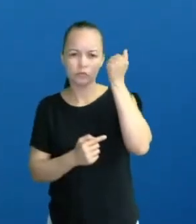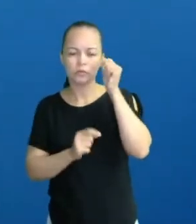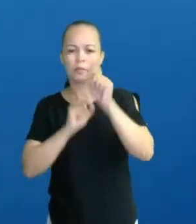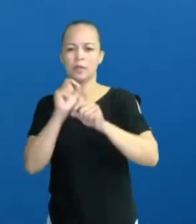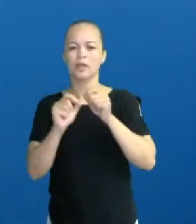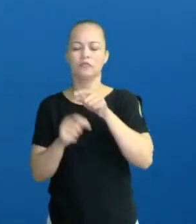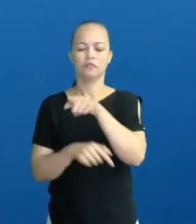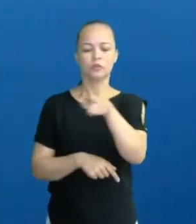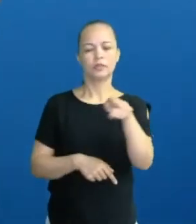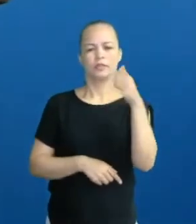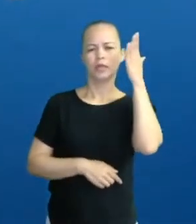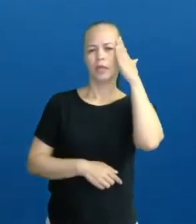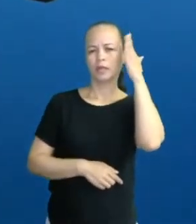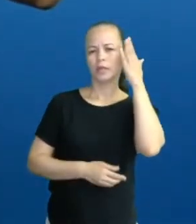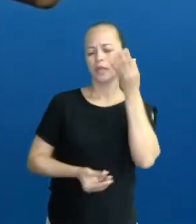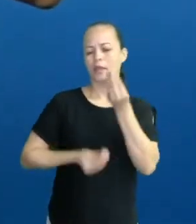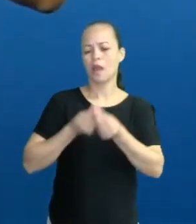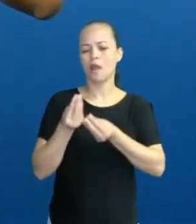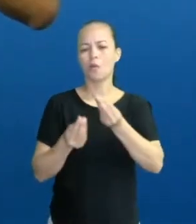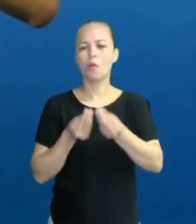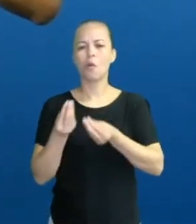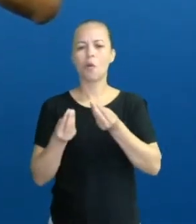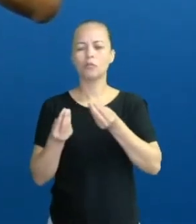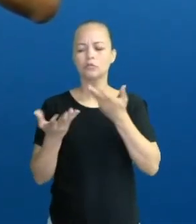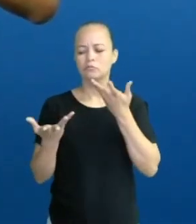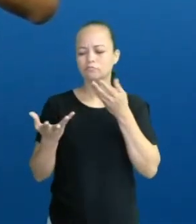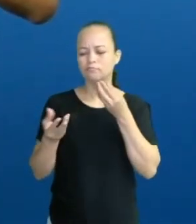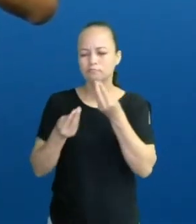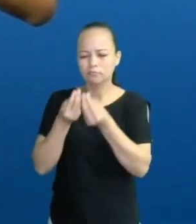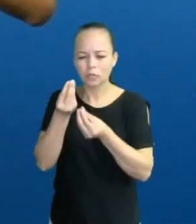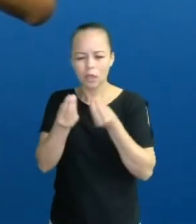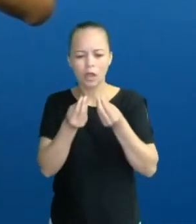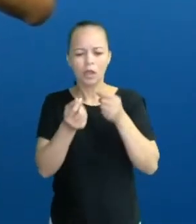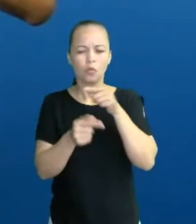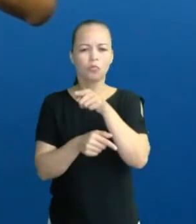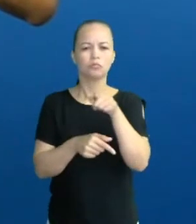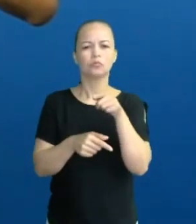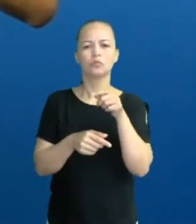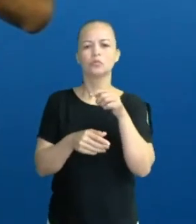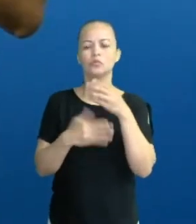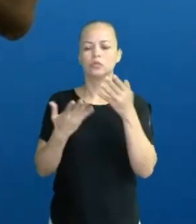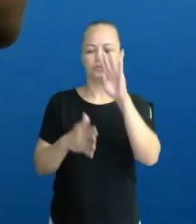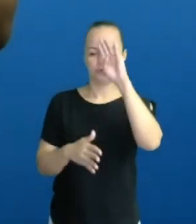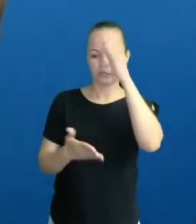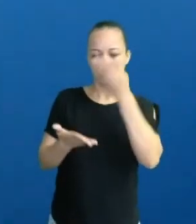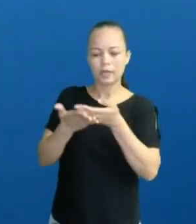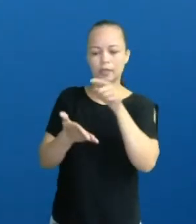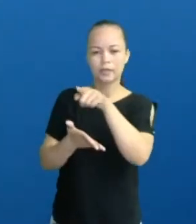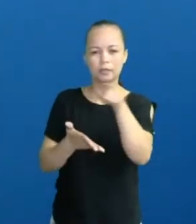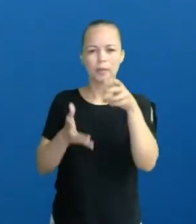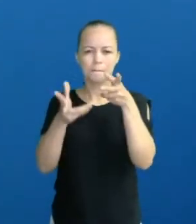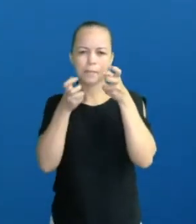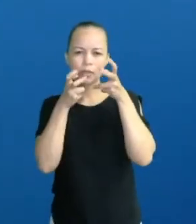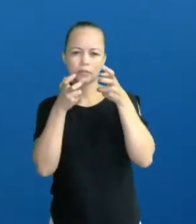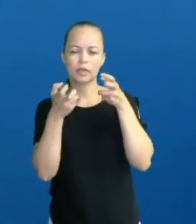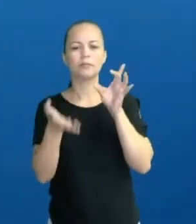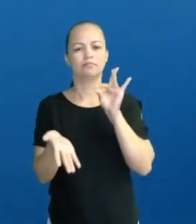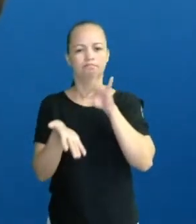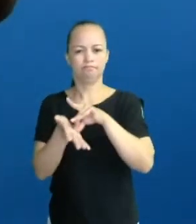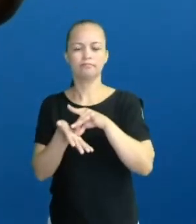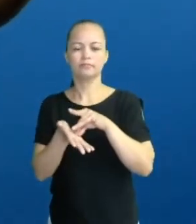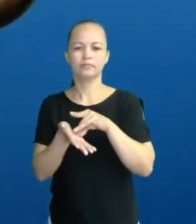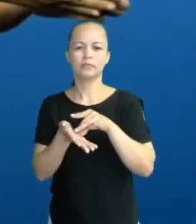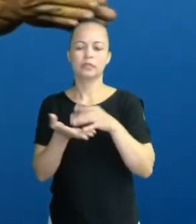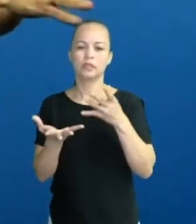entenda de uma forma que faça com que você realmente se confronte com aquilo que você acredita, com aquilo que você percebe como verdade.